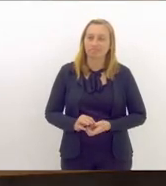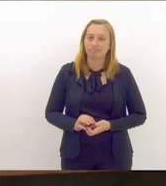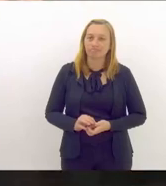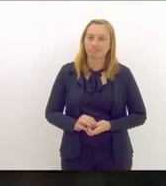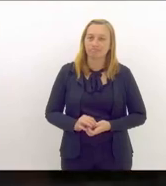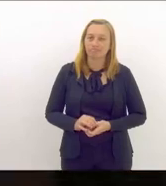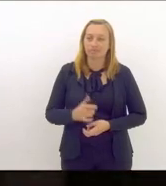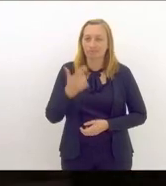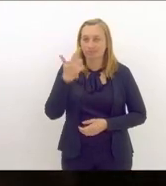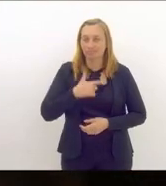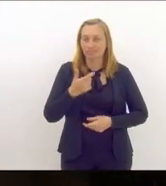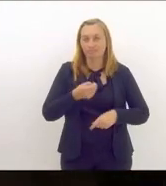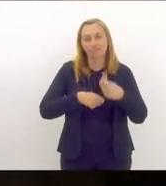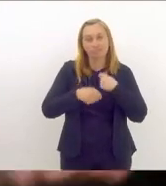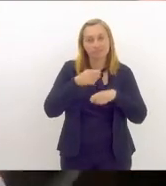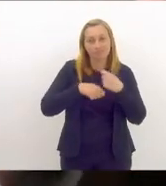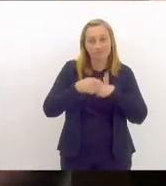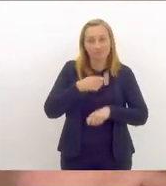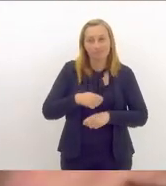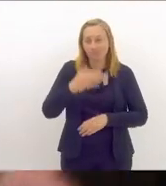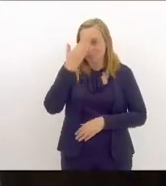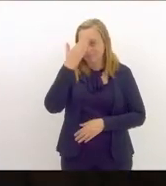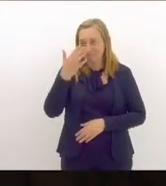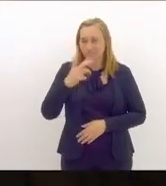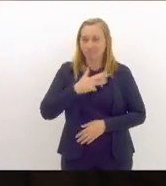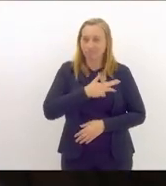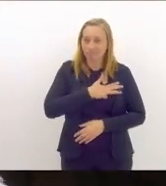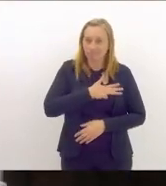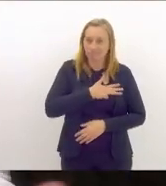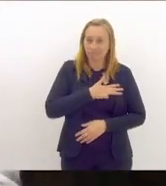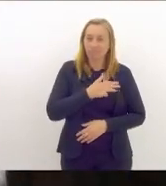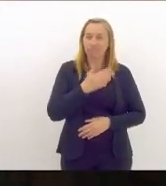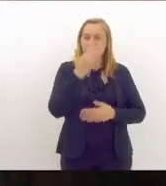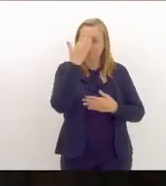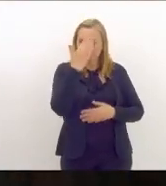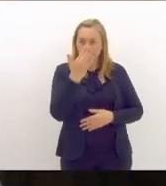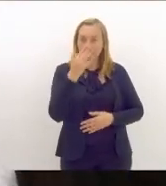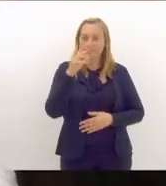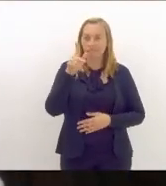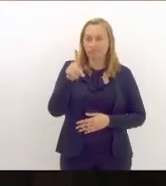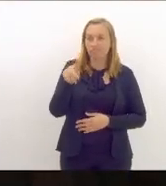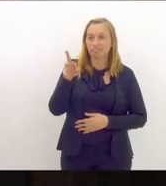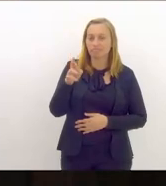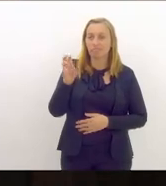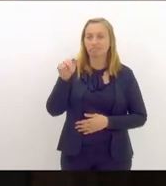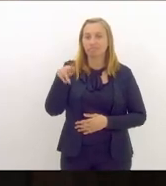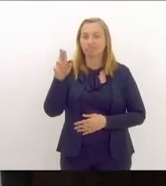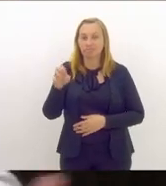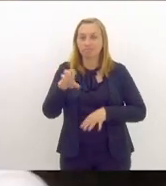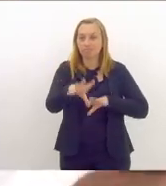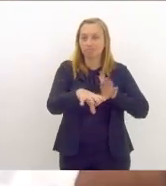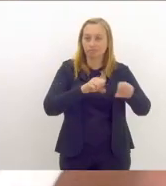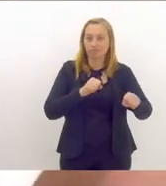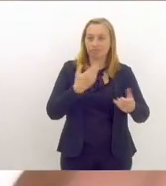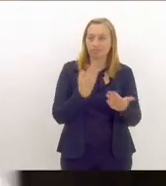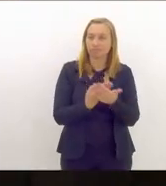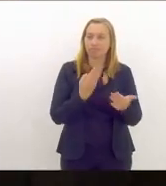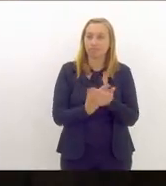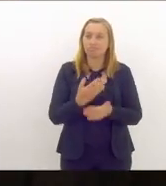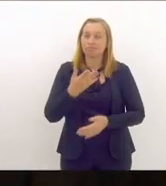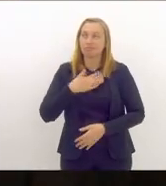Eu sou administrador, graças ao Lula, graças ao ProUni, eu me formei, estudei. Meu pai nunca